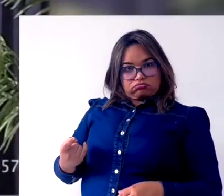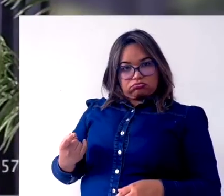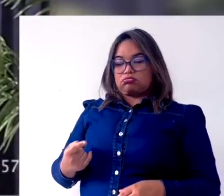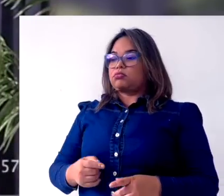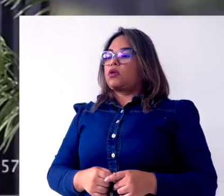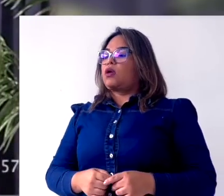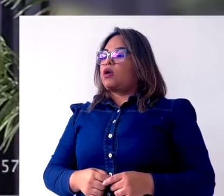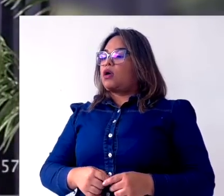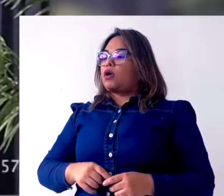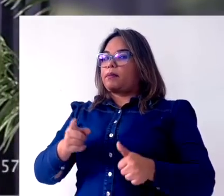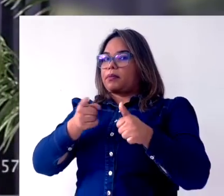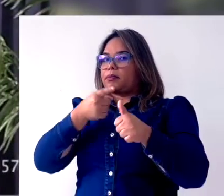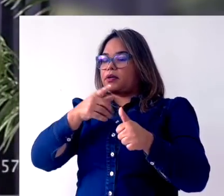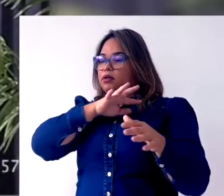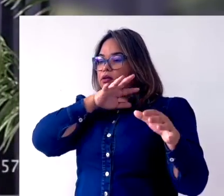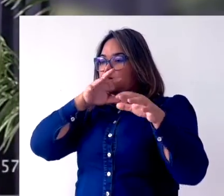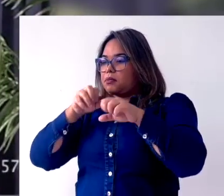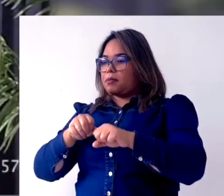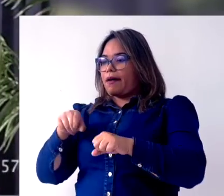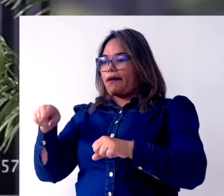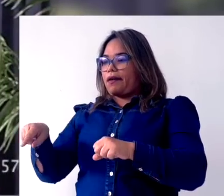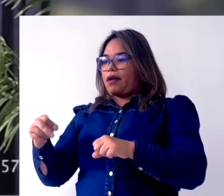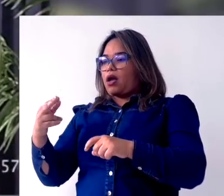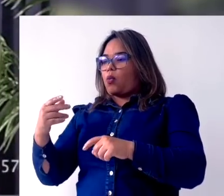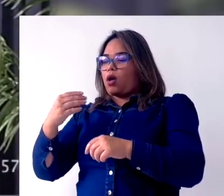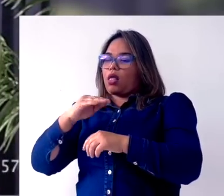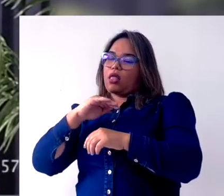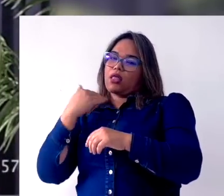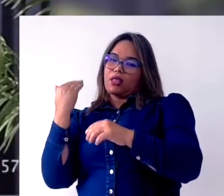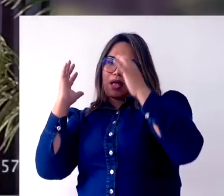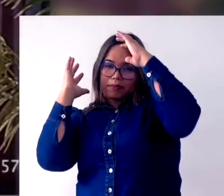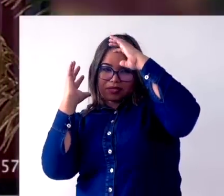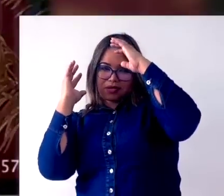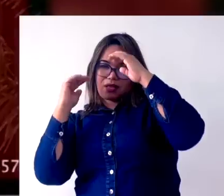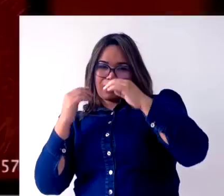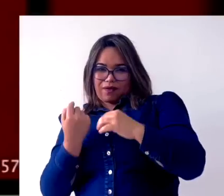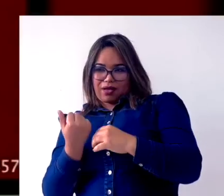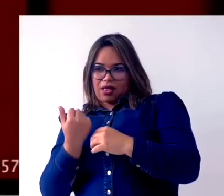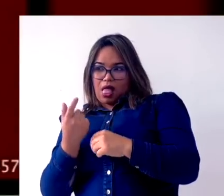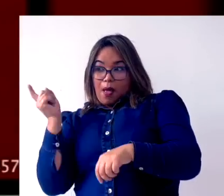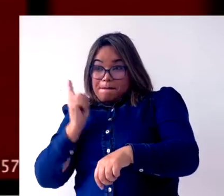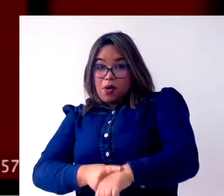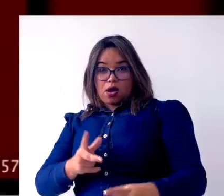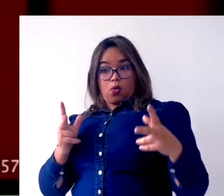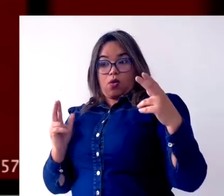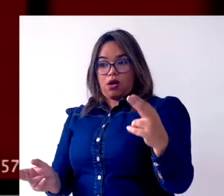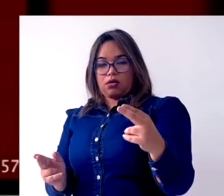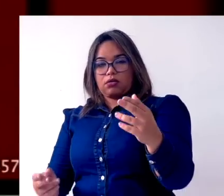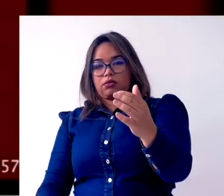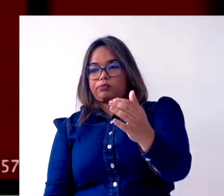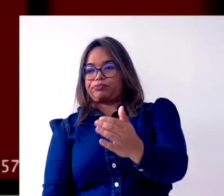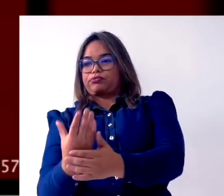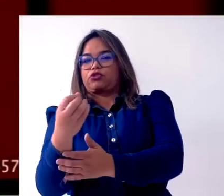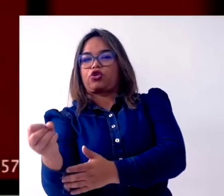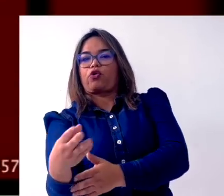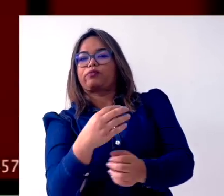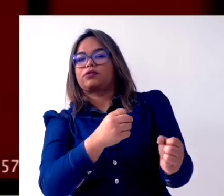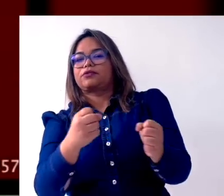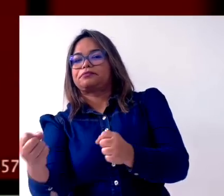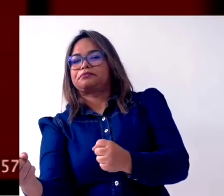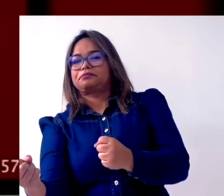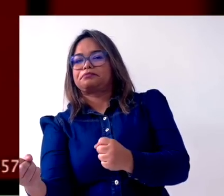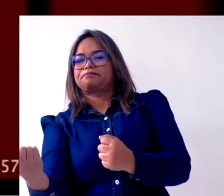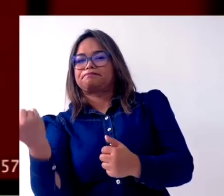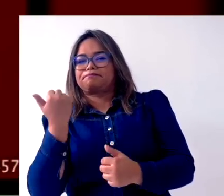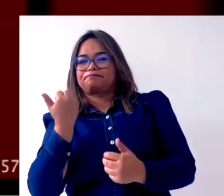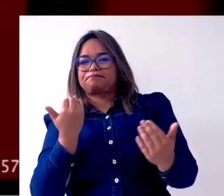vê outra besta subir, exatamente a tempo, em sentido profético. Em 1863, o ato